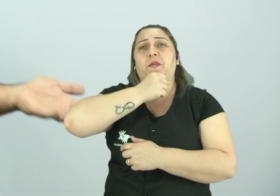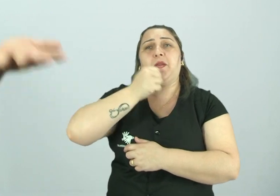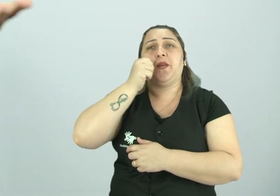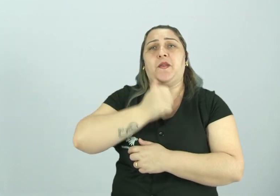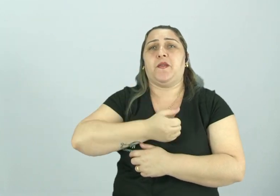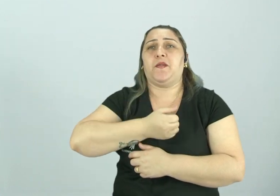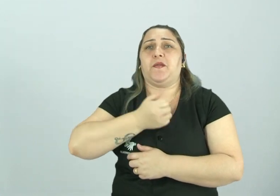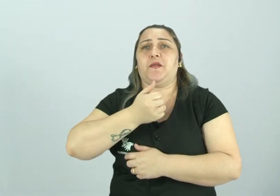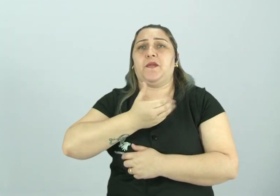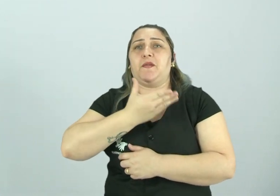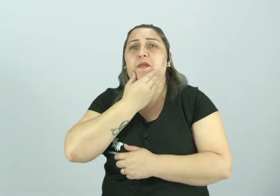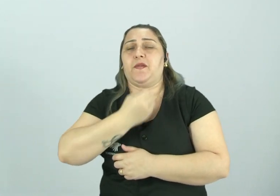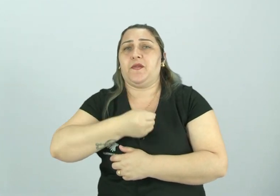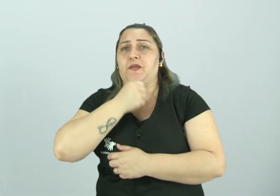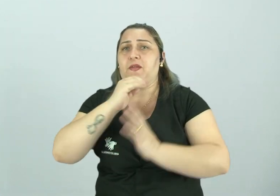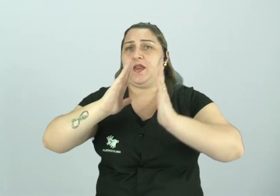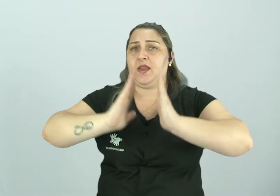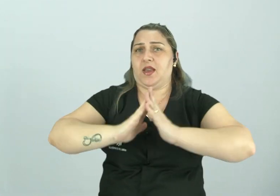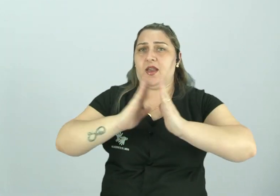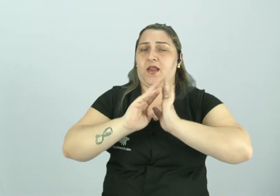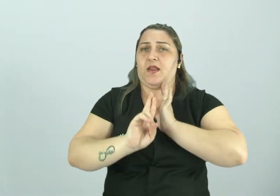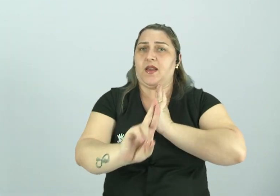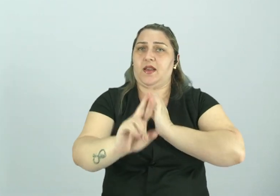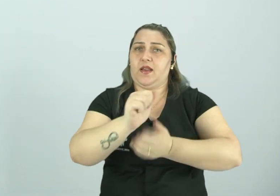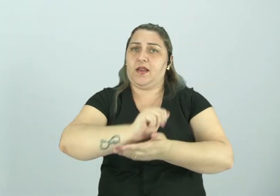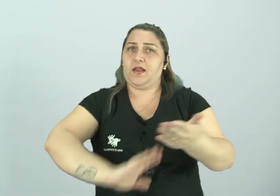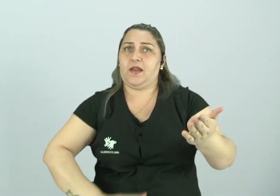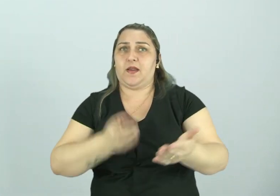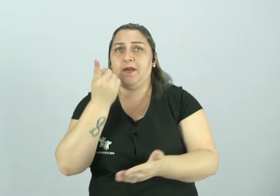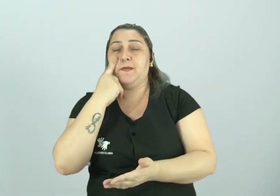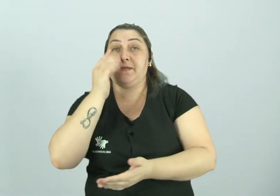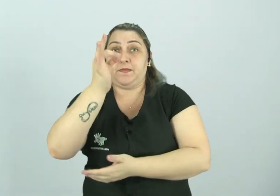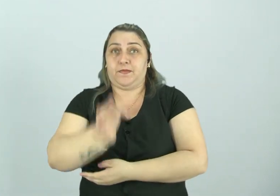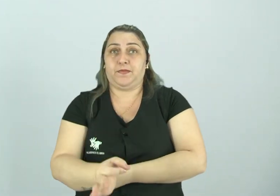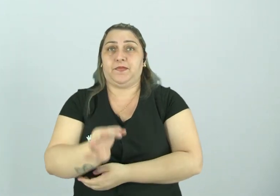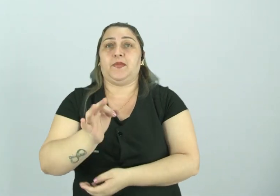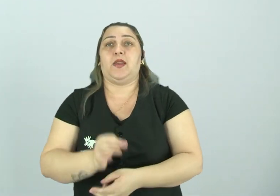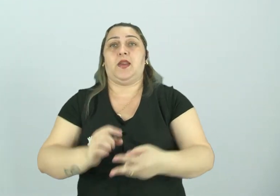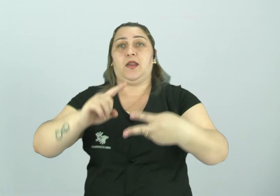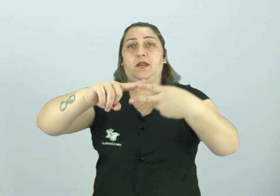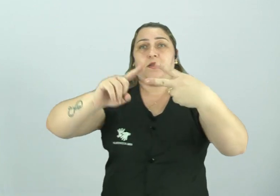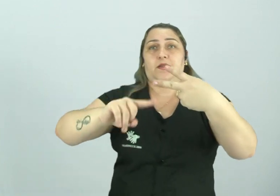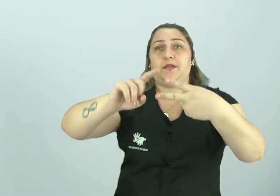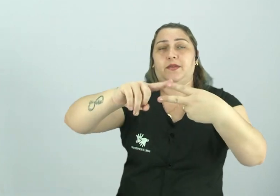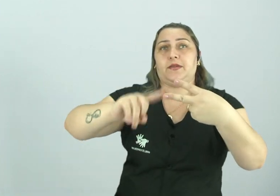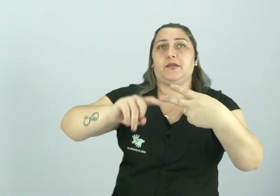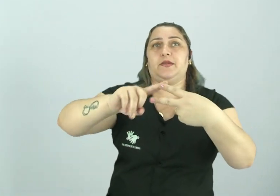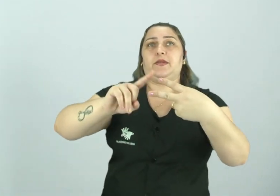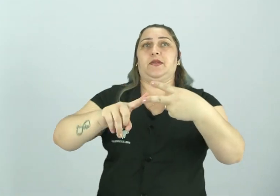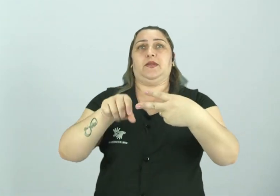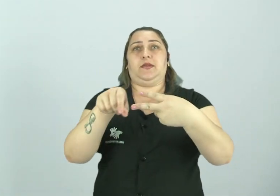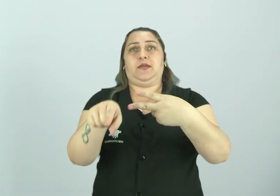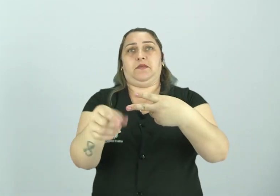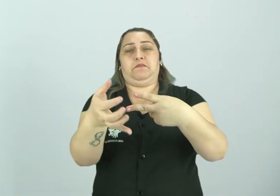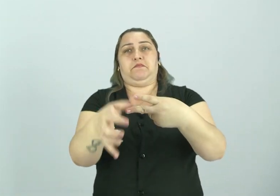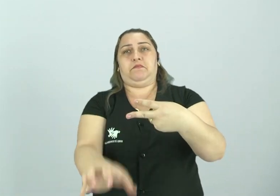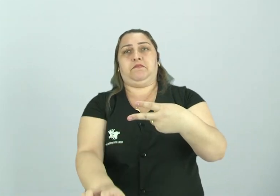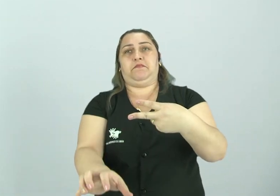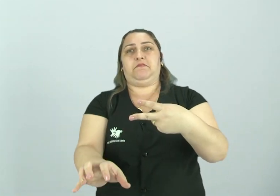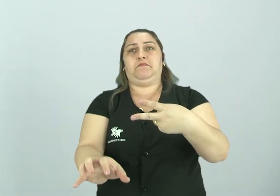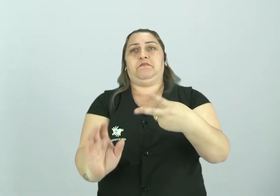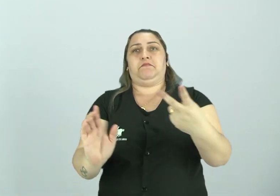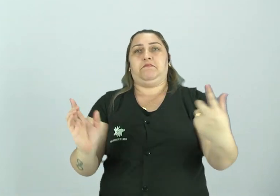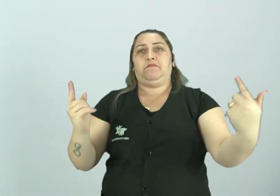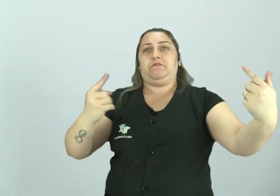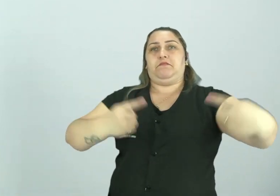casa, a responder comigo esse exercício. Vamos ver quem vai acertar? São duas questões. Se você não quiser disputar aí com o